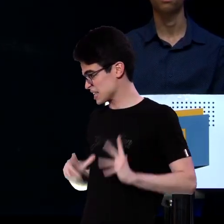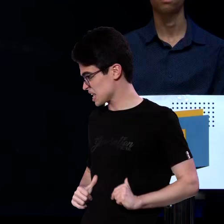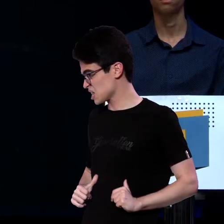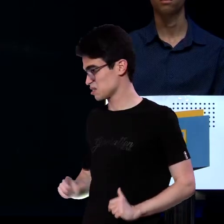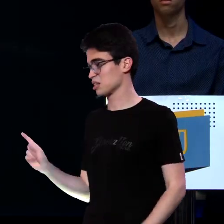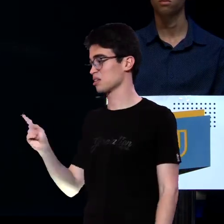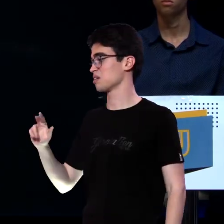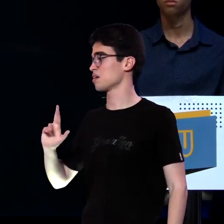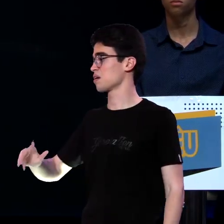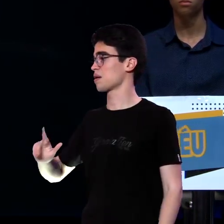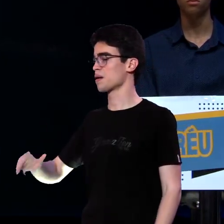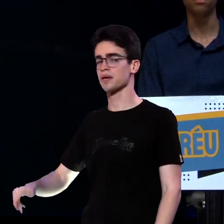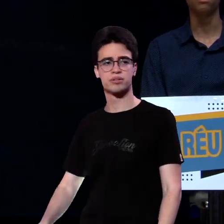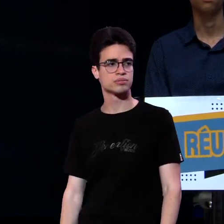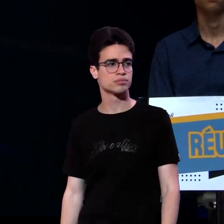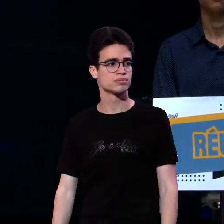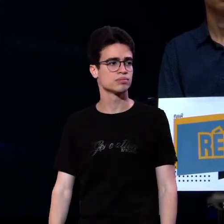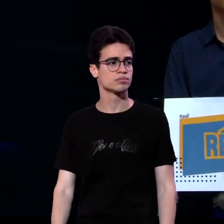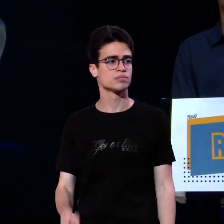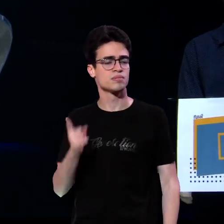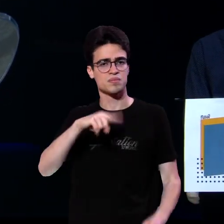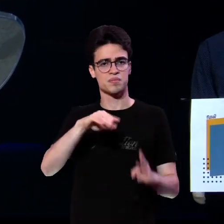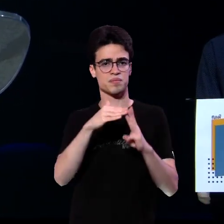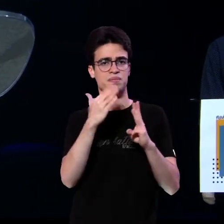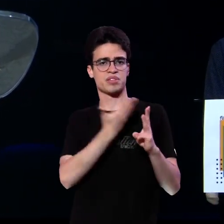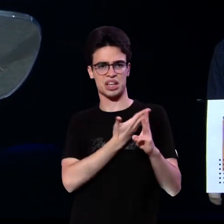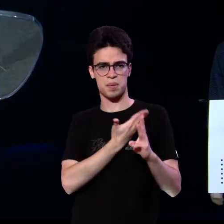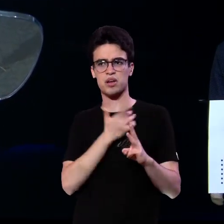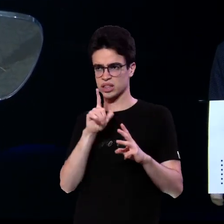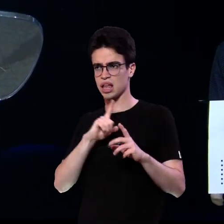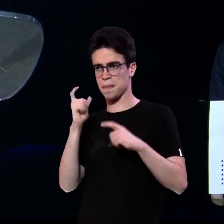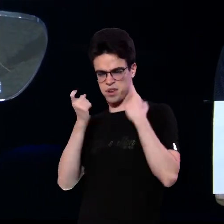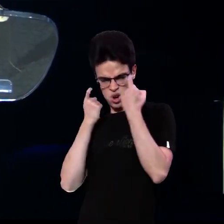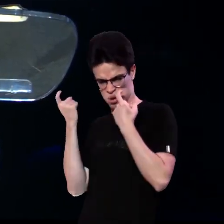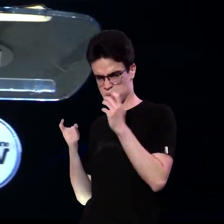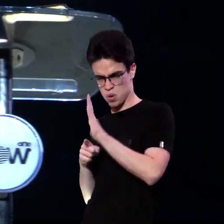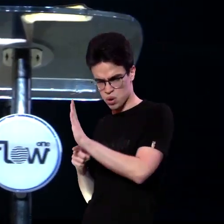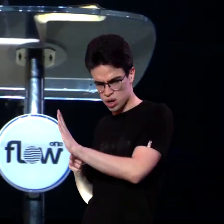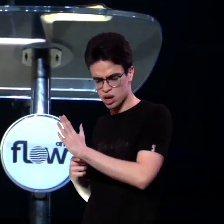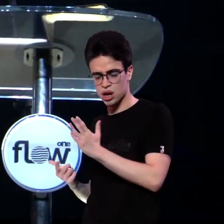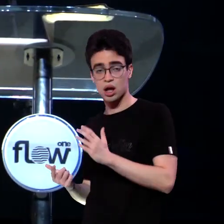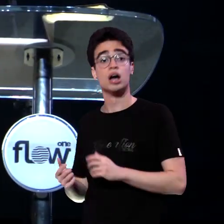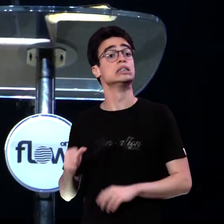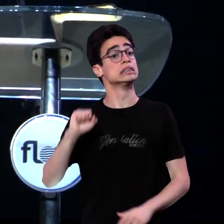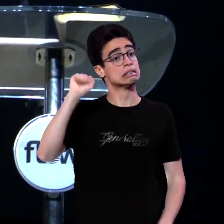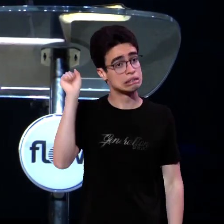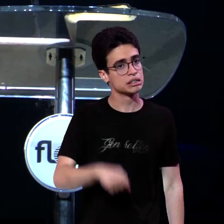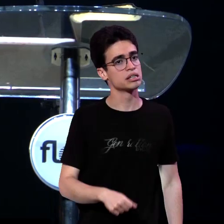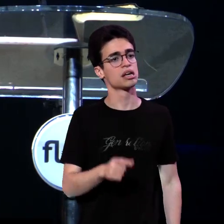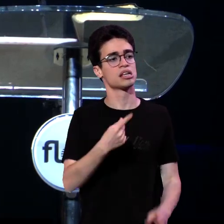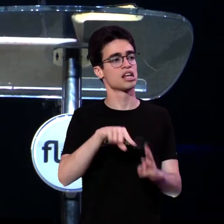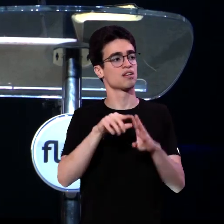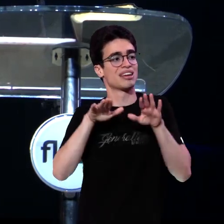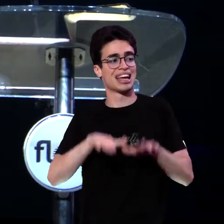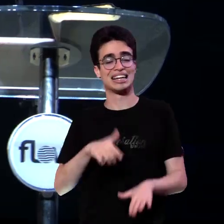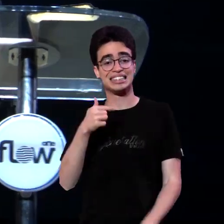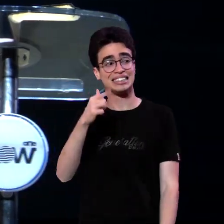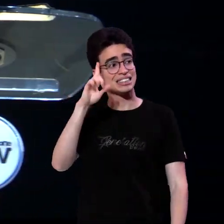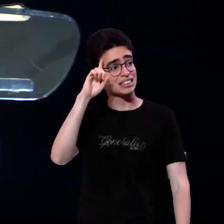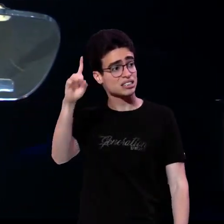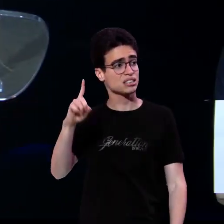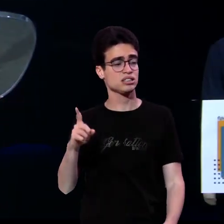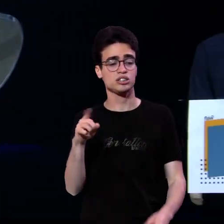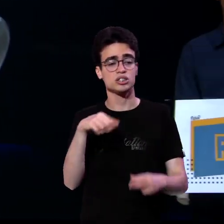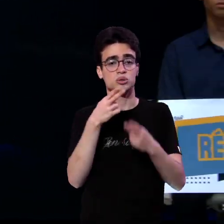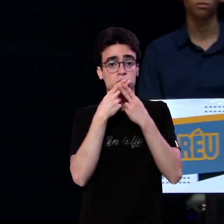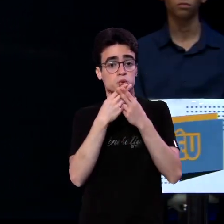Os amigos de Jó estavam preocupados com ele, sim ou não? Sim, eles ficaram 7 dias de jejum por Jó. Mas eles